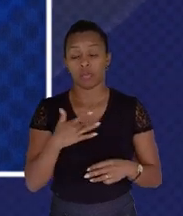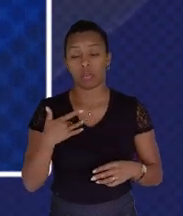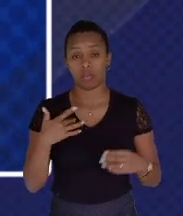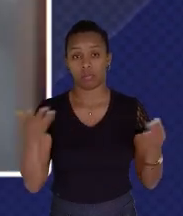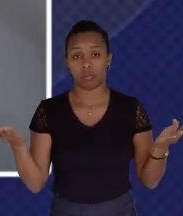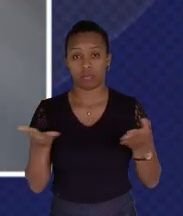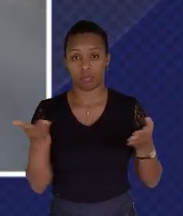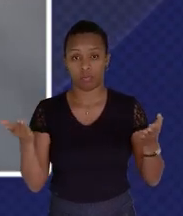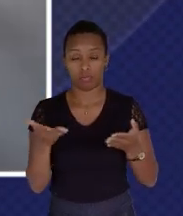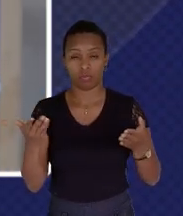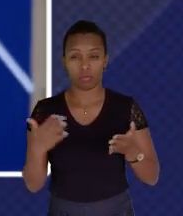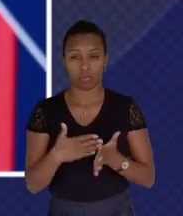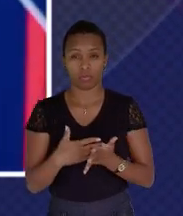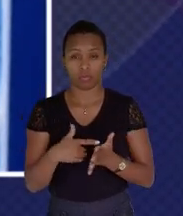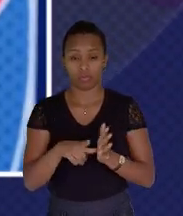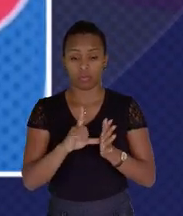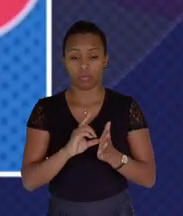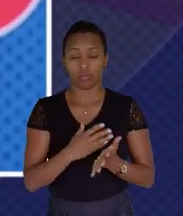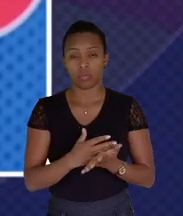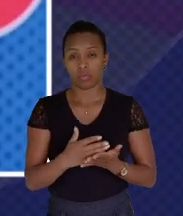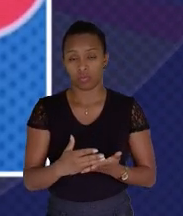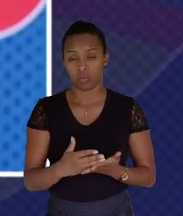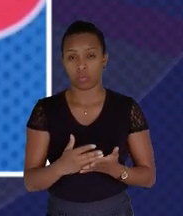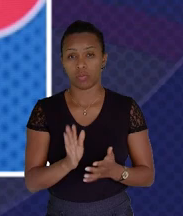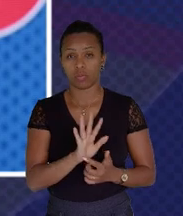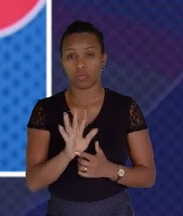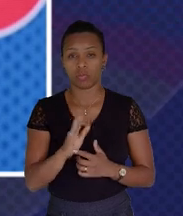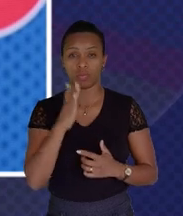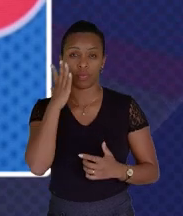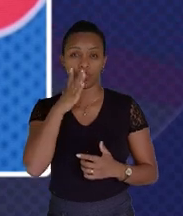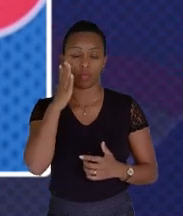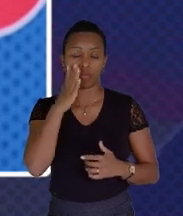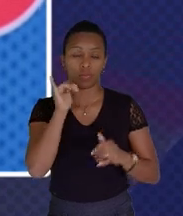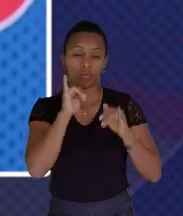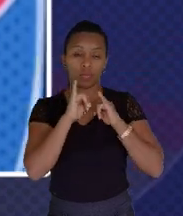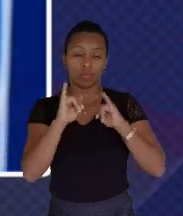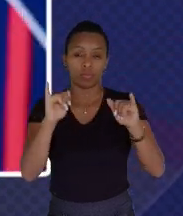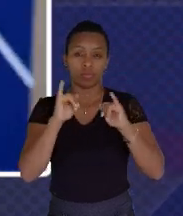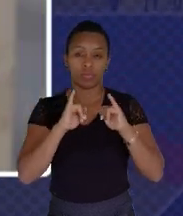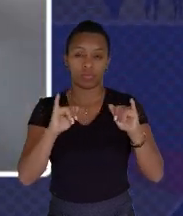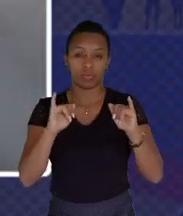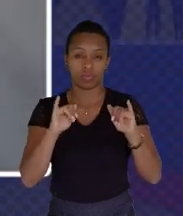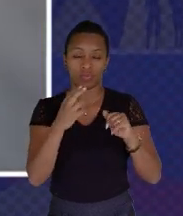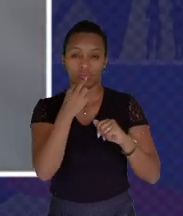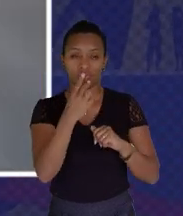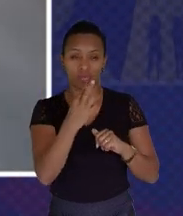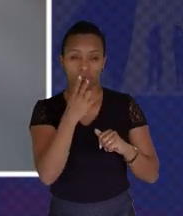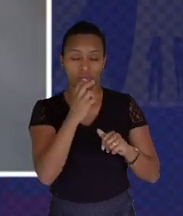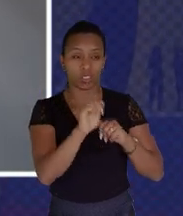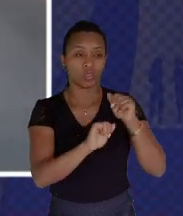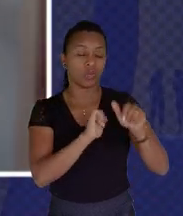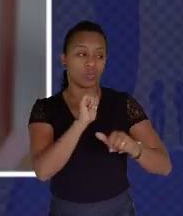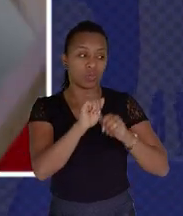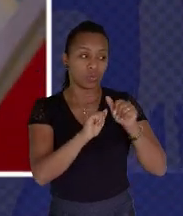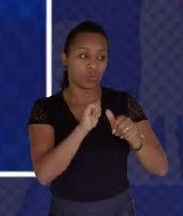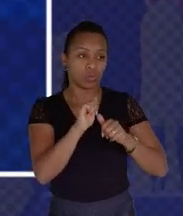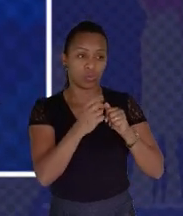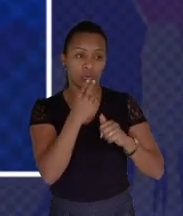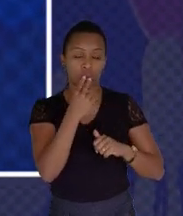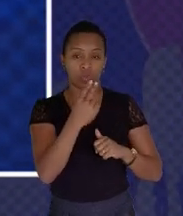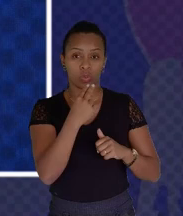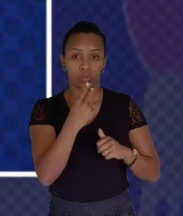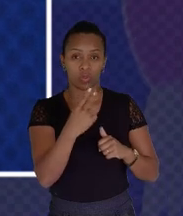agora, gente, antes de começar e apresentar os nossos palestrantes, eu queria avisar que eu vou moderar o painel em inglês, então, vou mudar aqui o idioma e